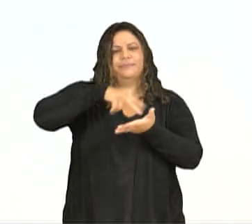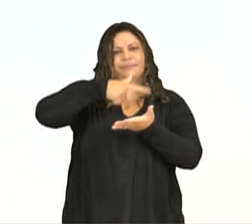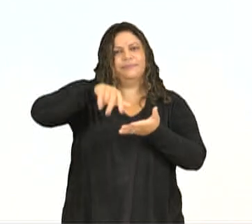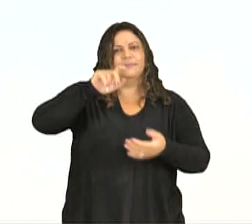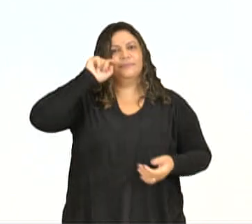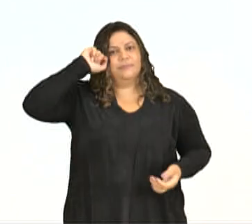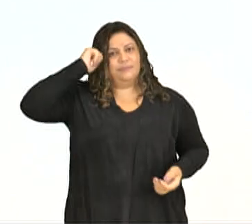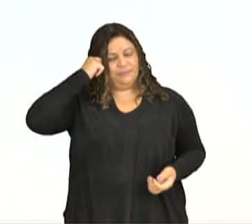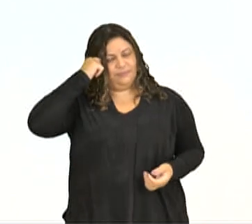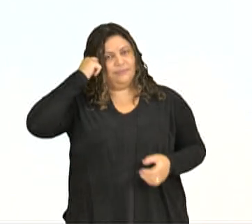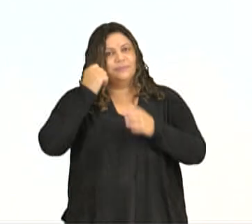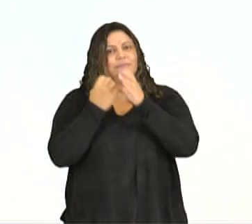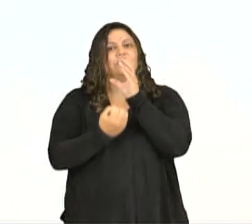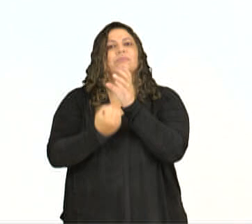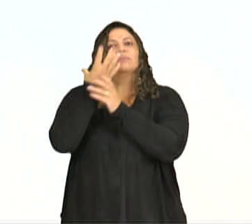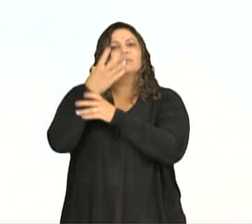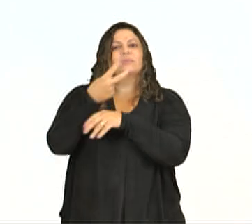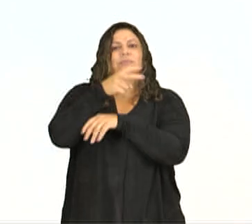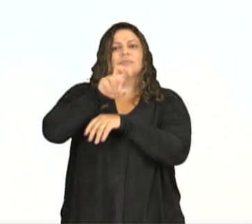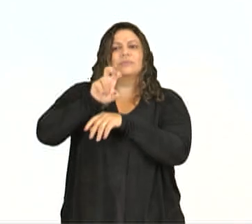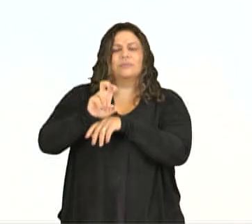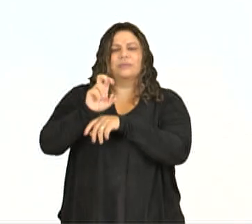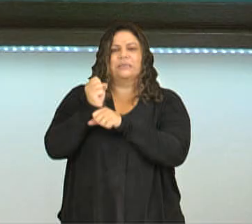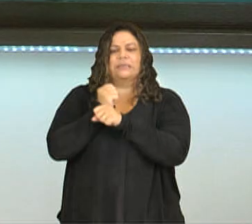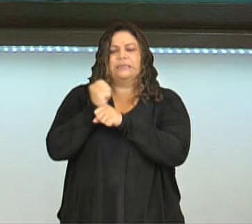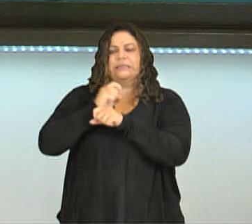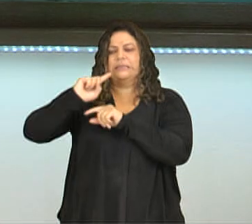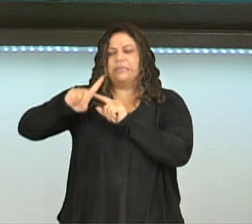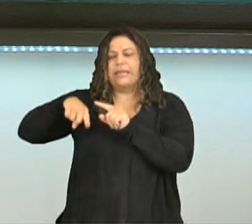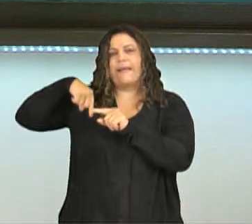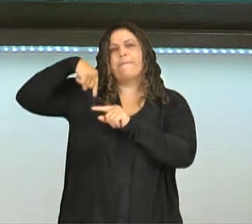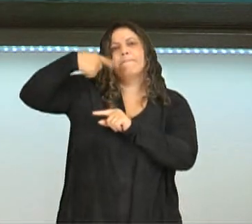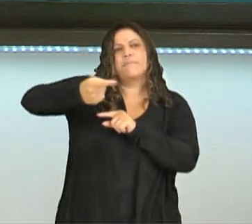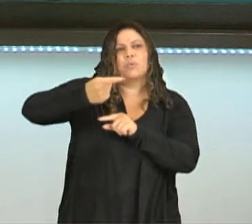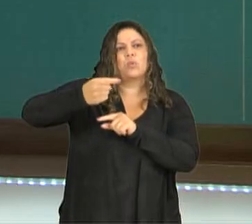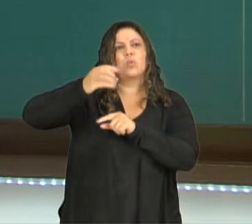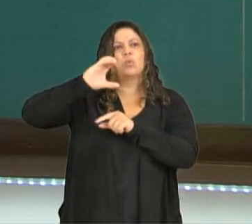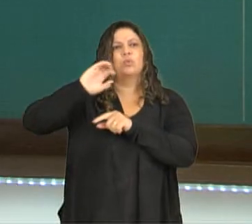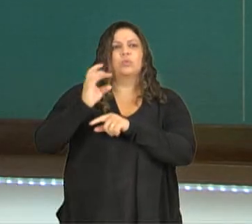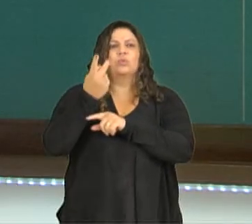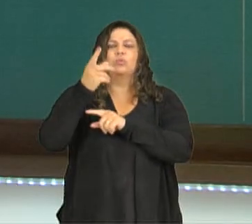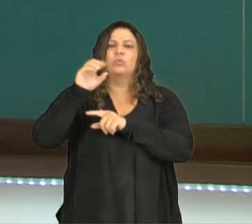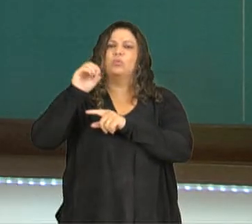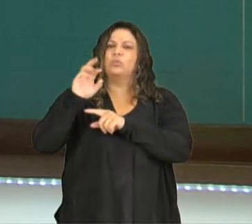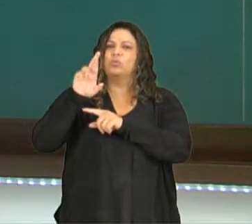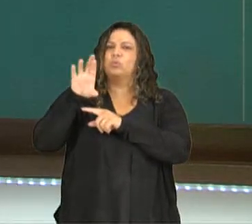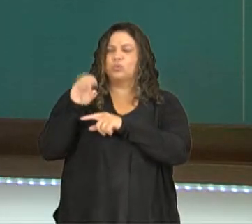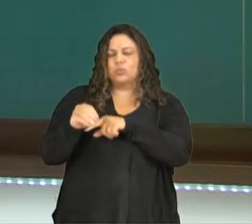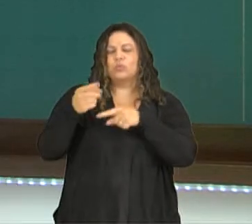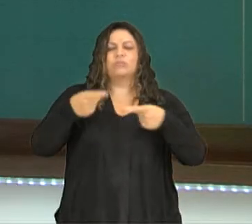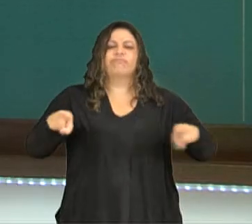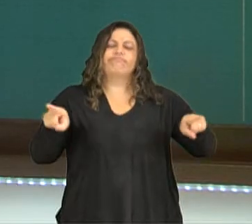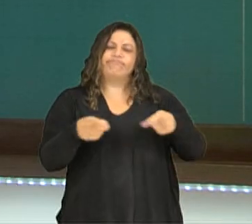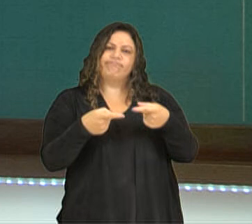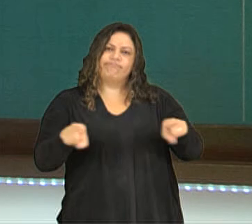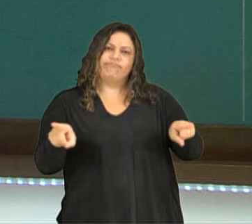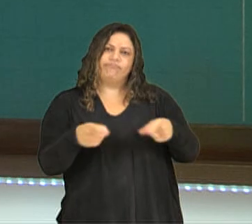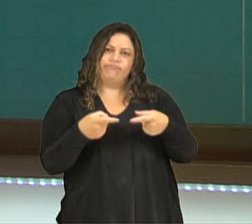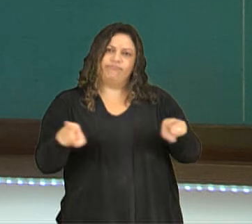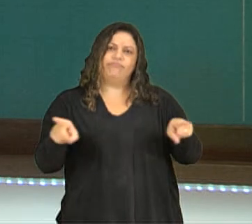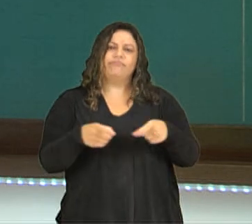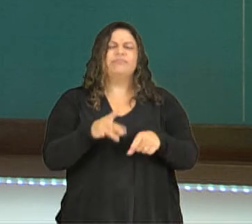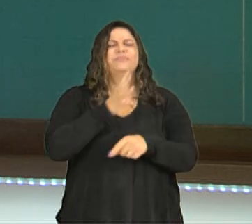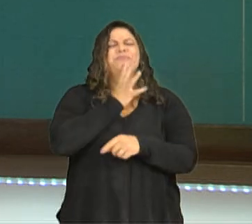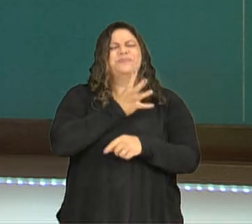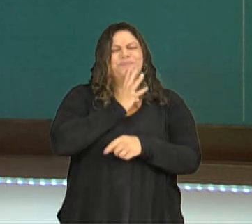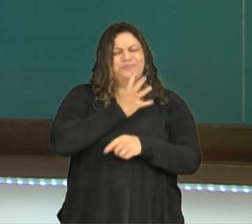deu origem, 25 anos mais tarde, ao nosso choro. Esse choro é um ritmo musical muito conhecido